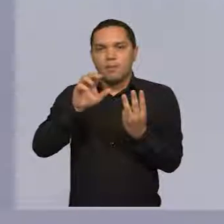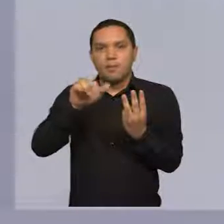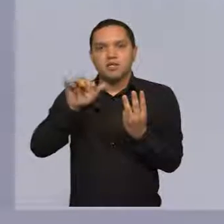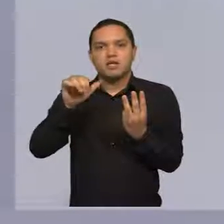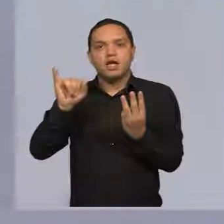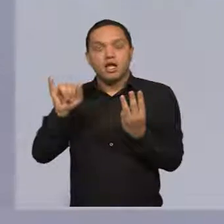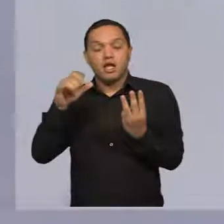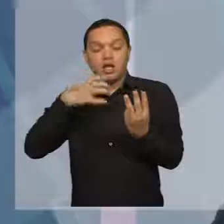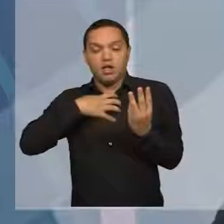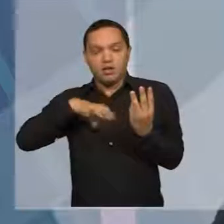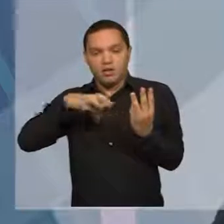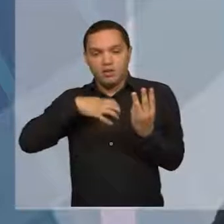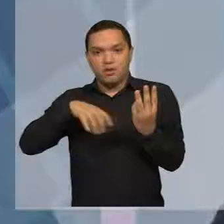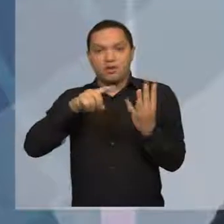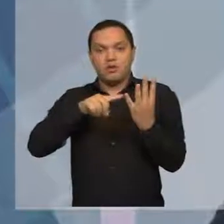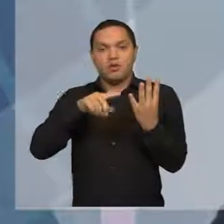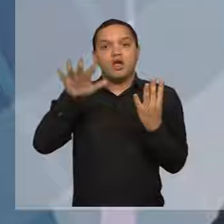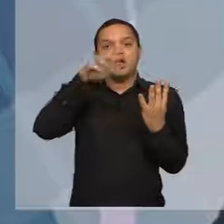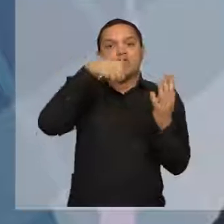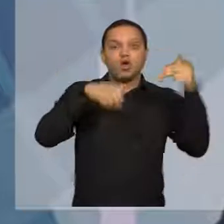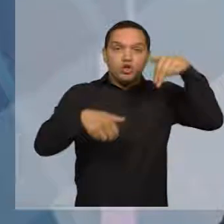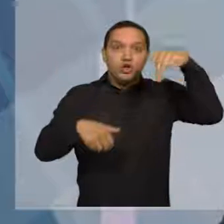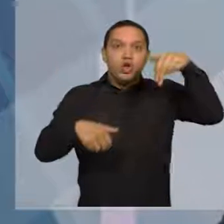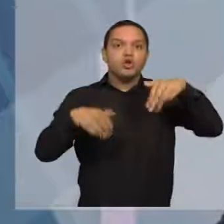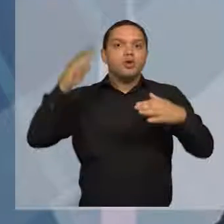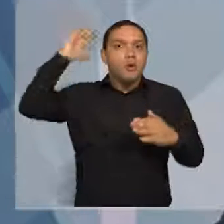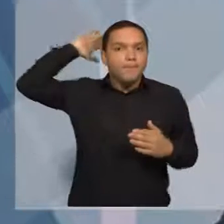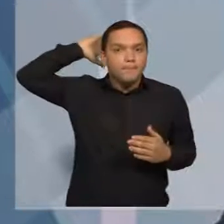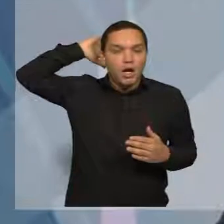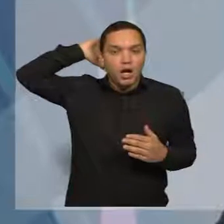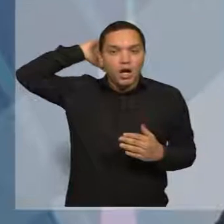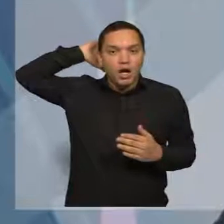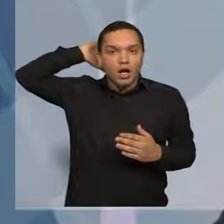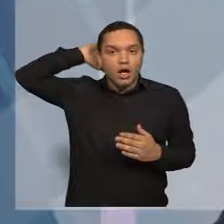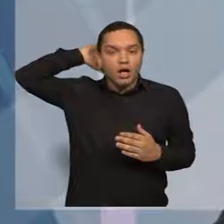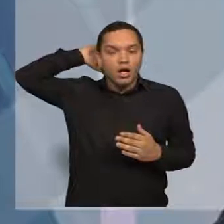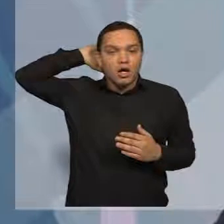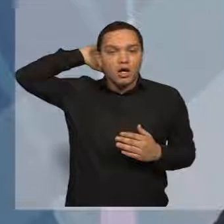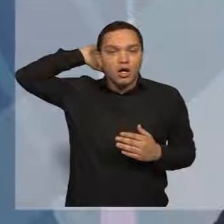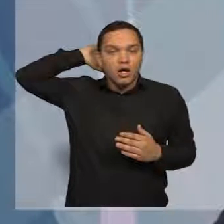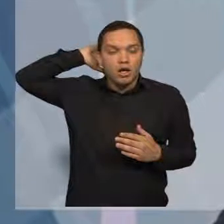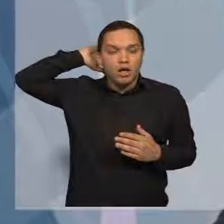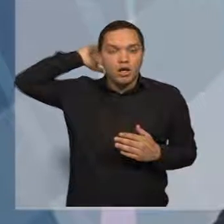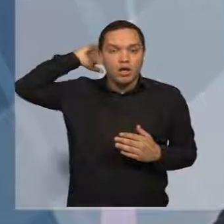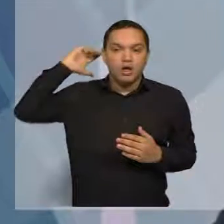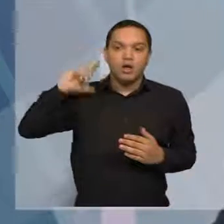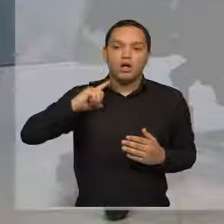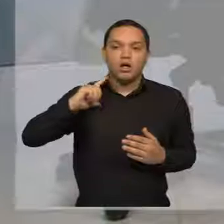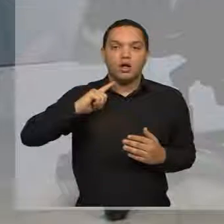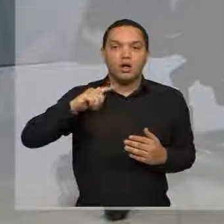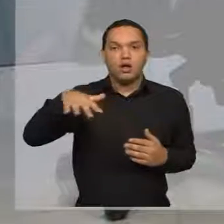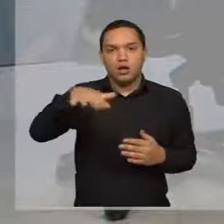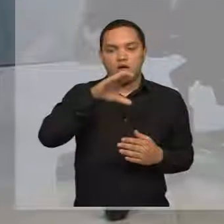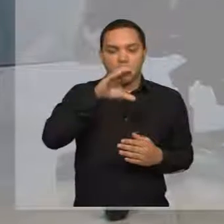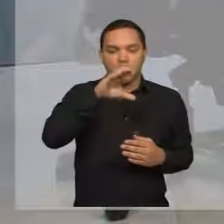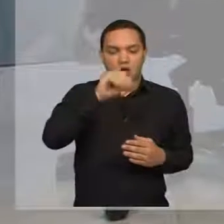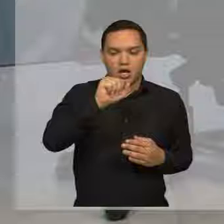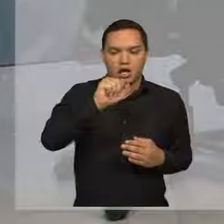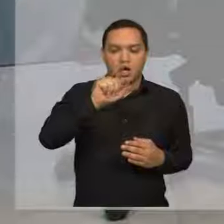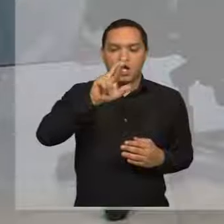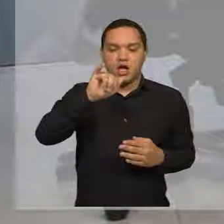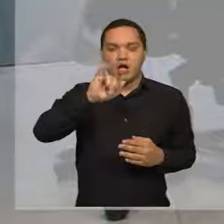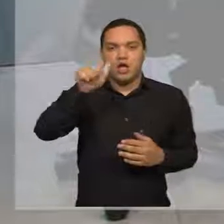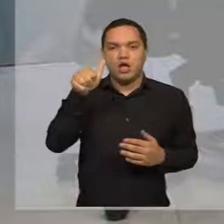Bahia, e você tem na região norte, lá no Pará, você tem toda aquela região de Carajás,